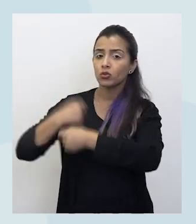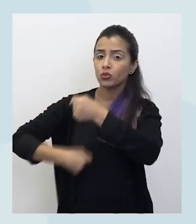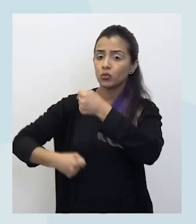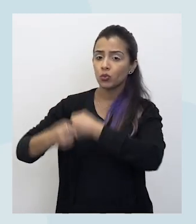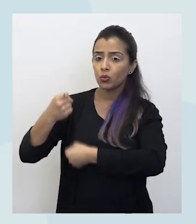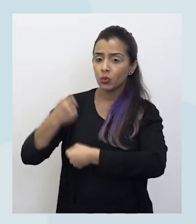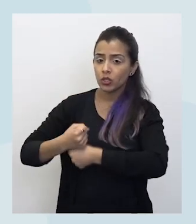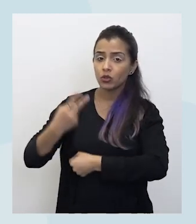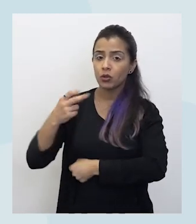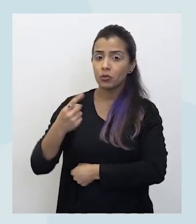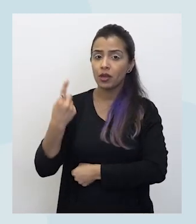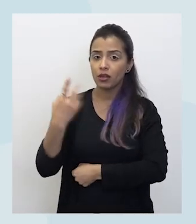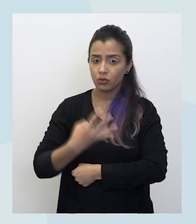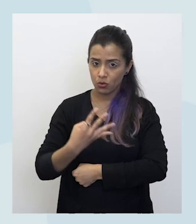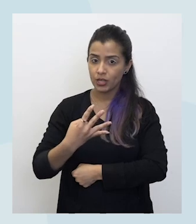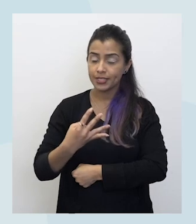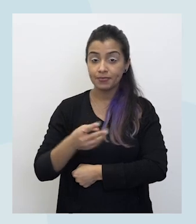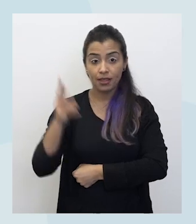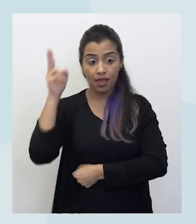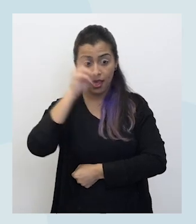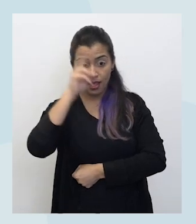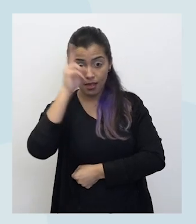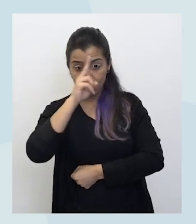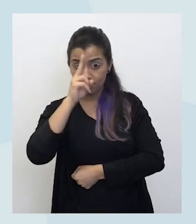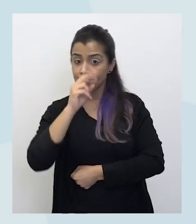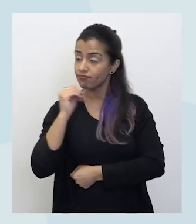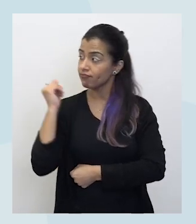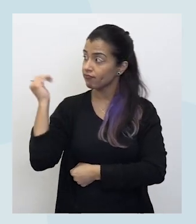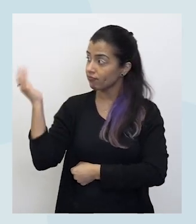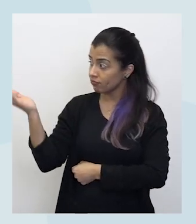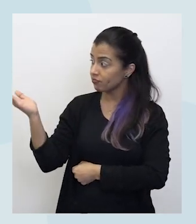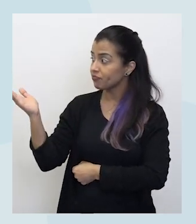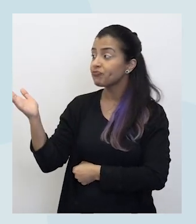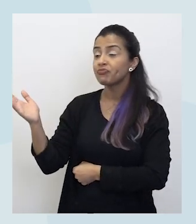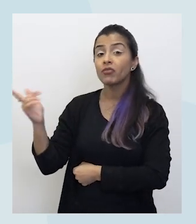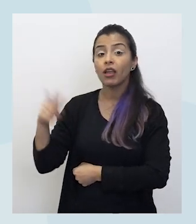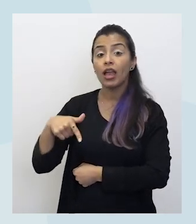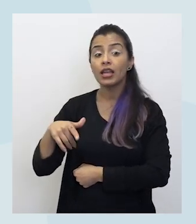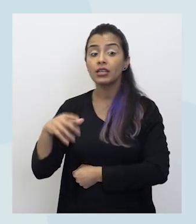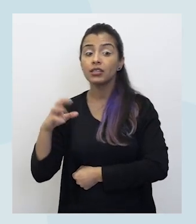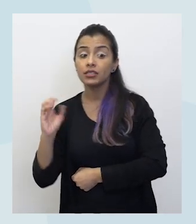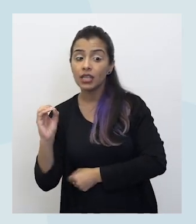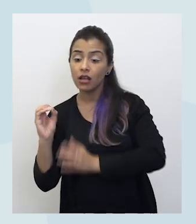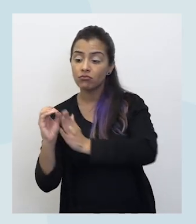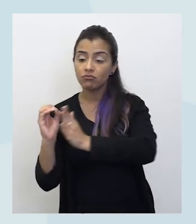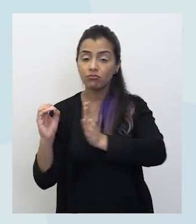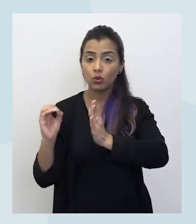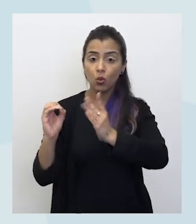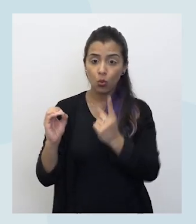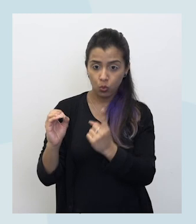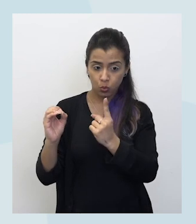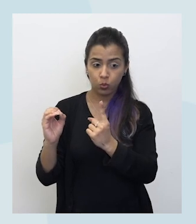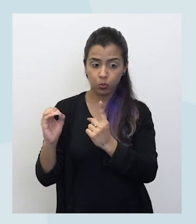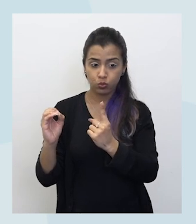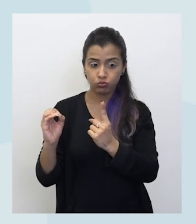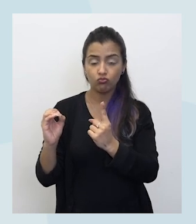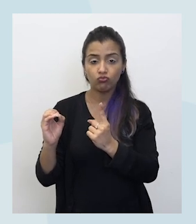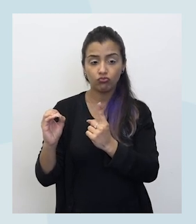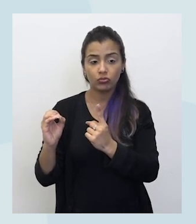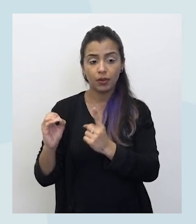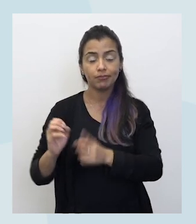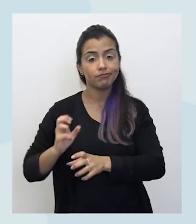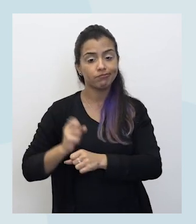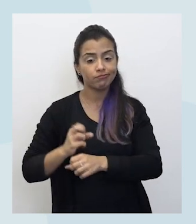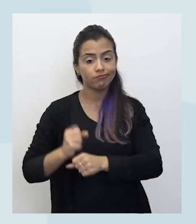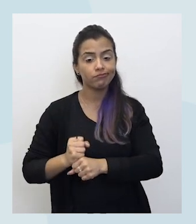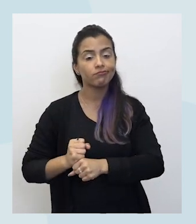ok? Lembrando que o relatório do coeficiente de Gini, ele trabalha entre 0 e 1, né? Os valores que nós temos